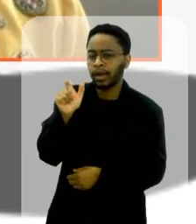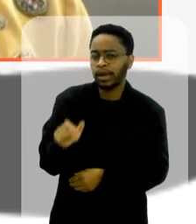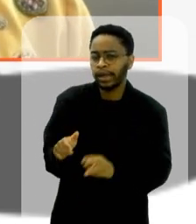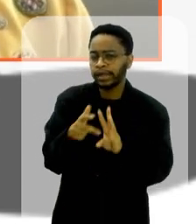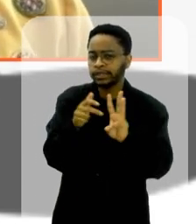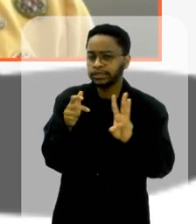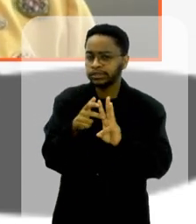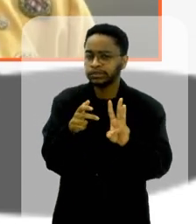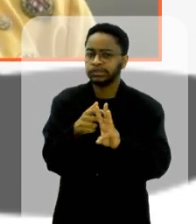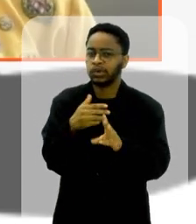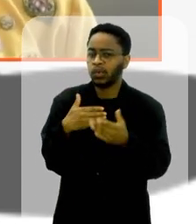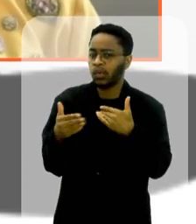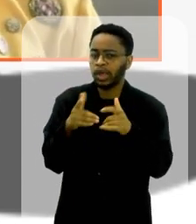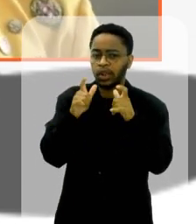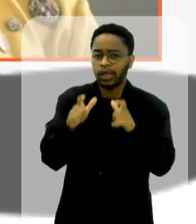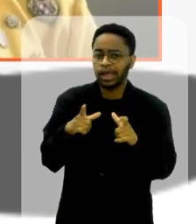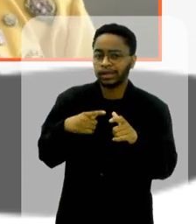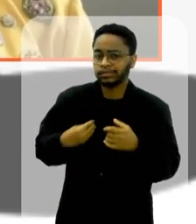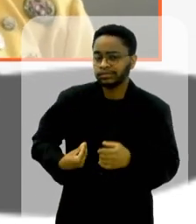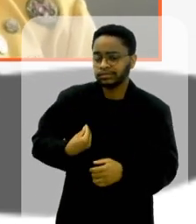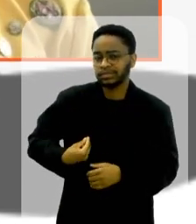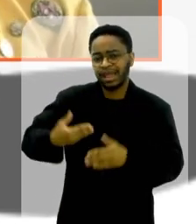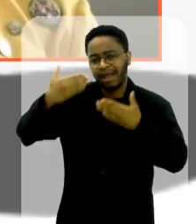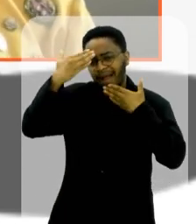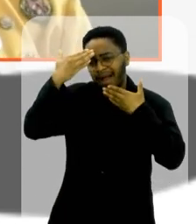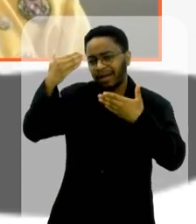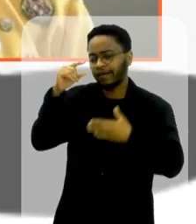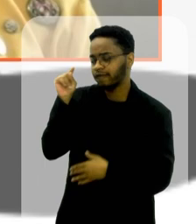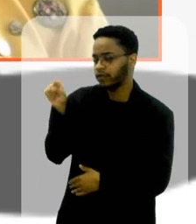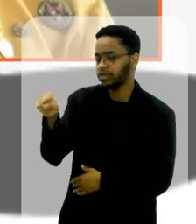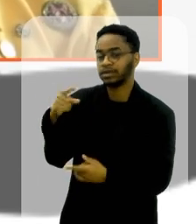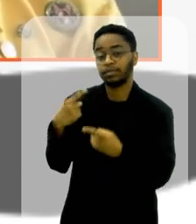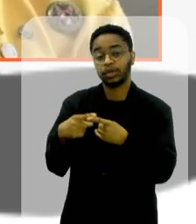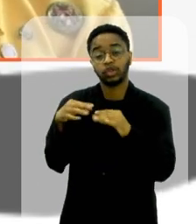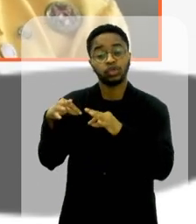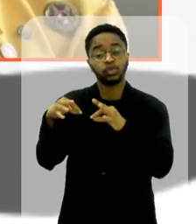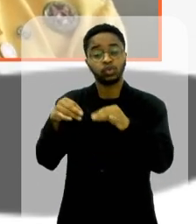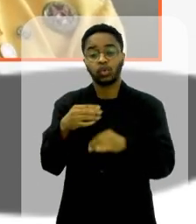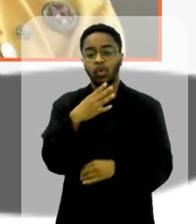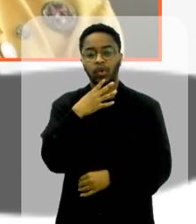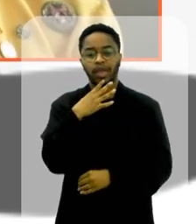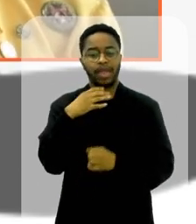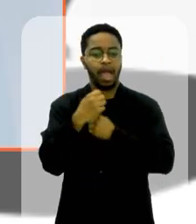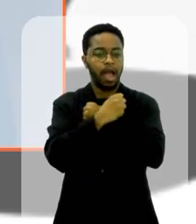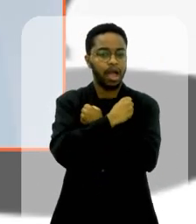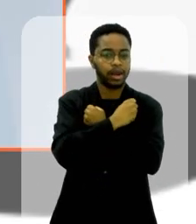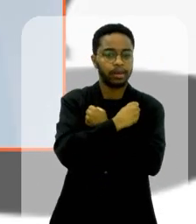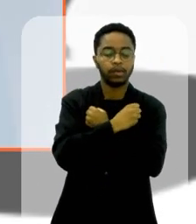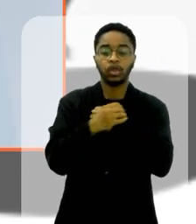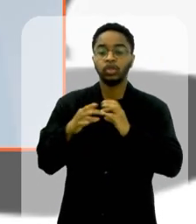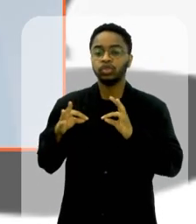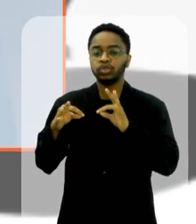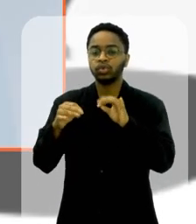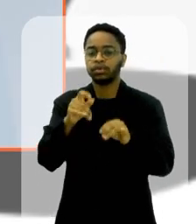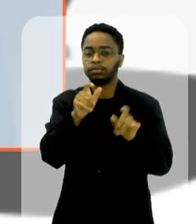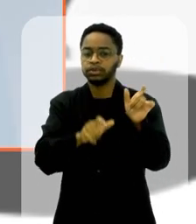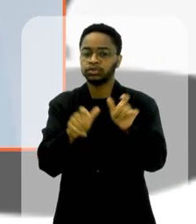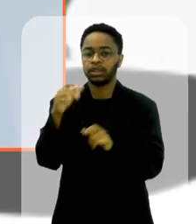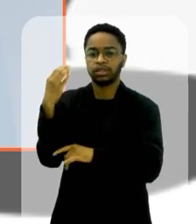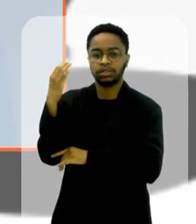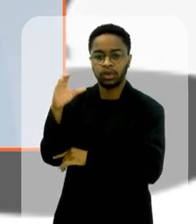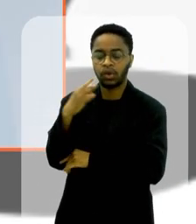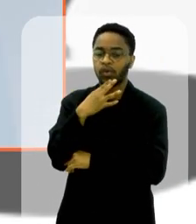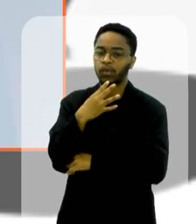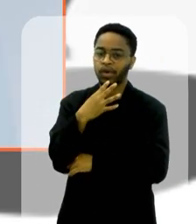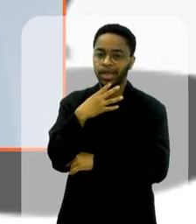Guaçu estiver, ele está gratíssimo a você, porque todo mundo conhece Arariboia, todos os